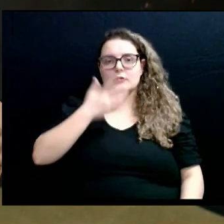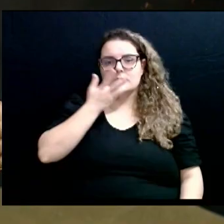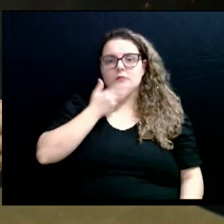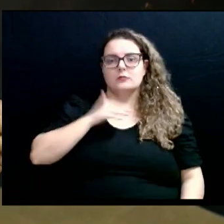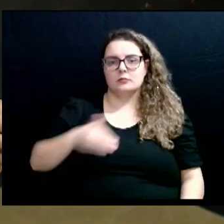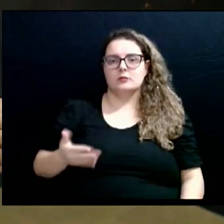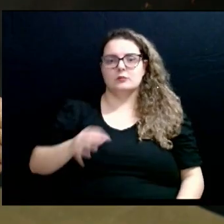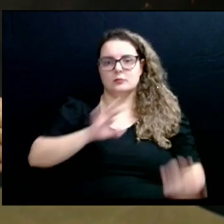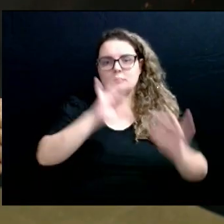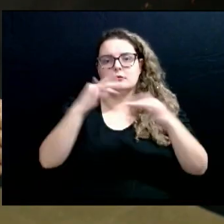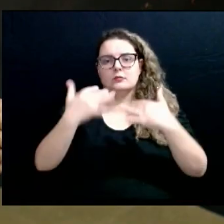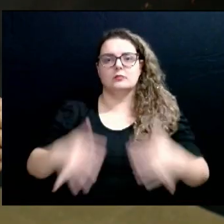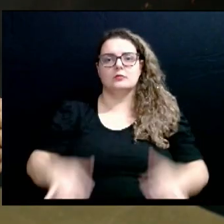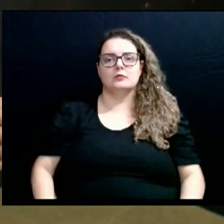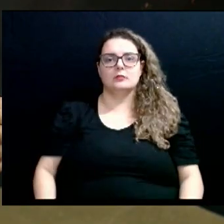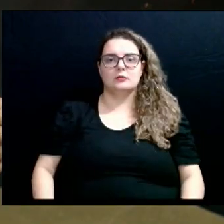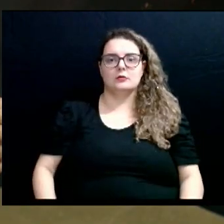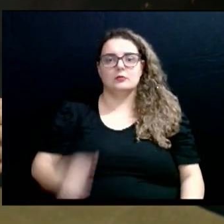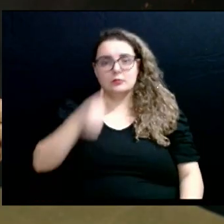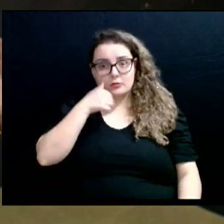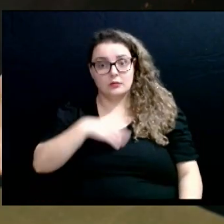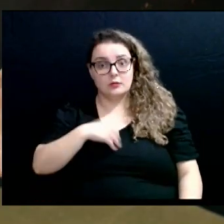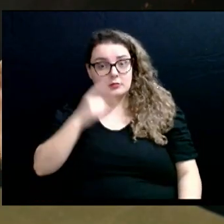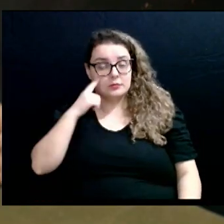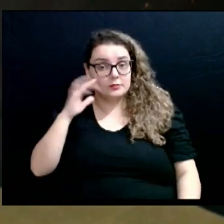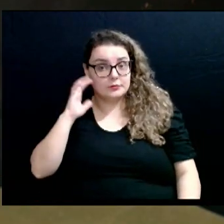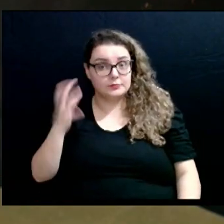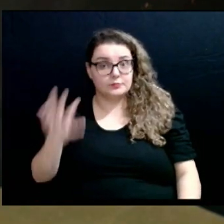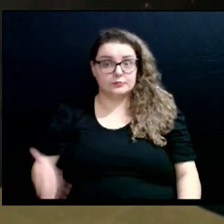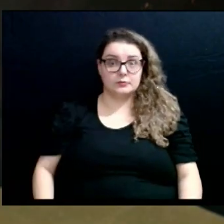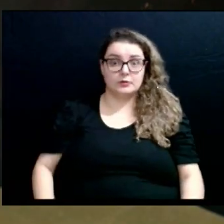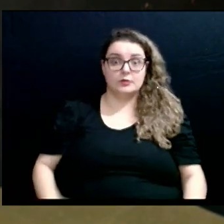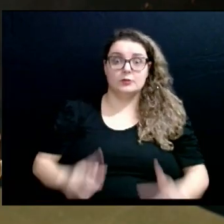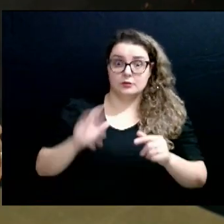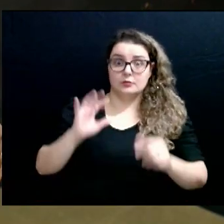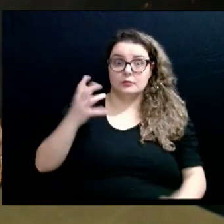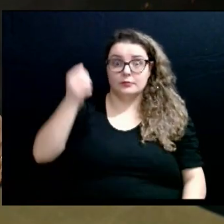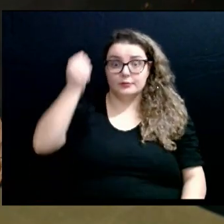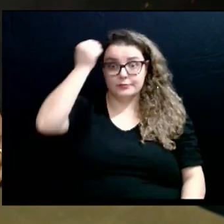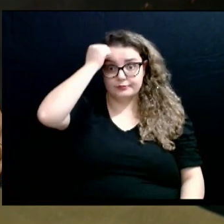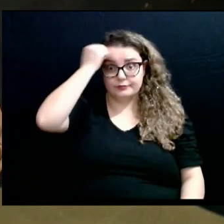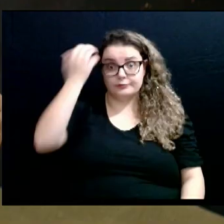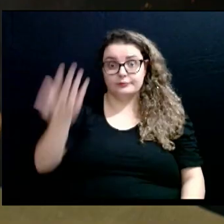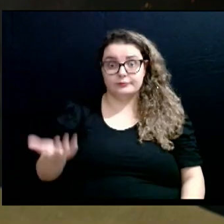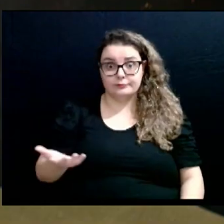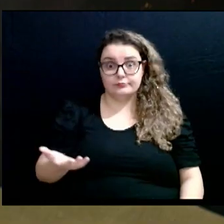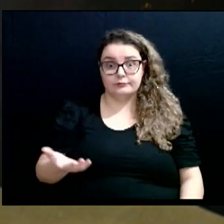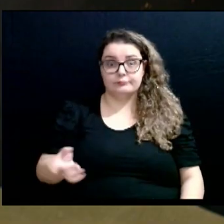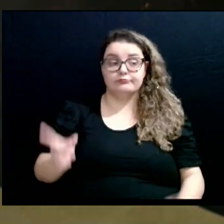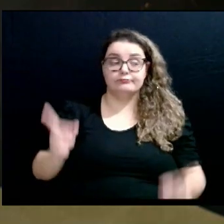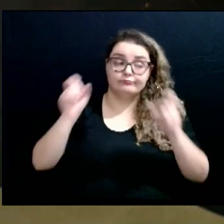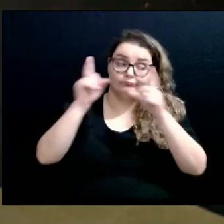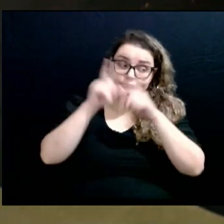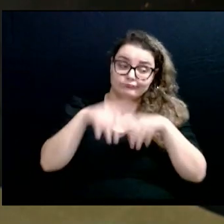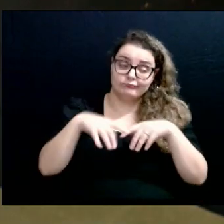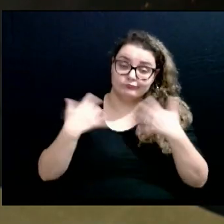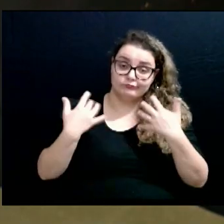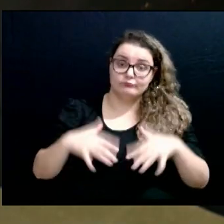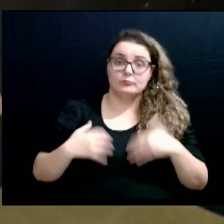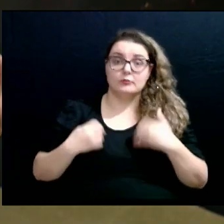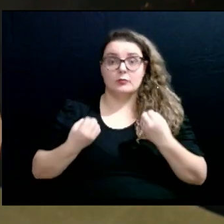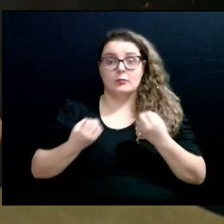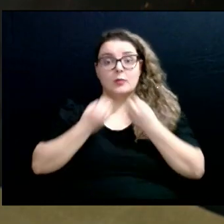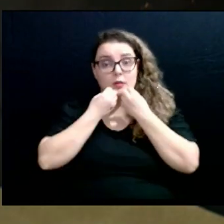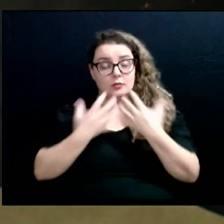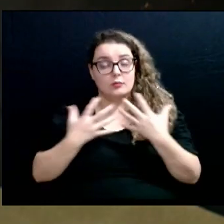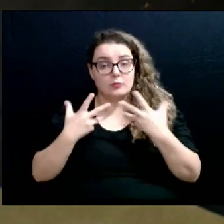telespectadora, né, com a filha. Você já pensou tudo que acontecer você se culpar? Aí fica bem desafiador, mas o bom disso tudo é que a